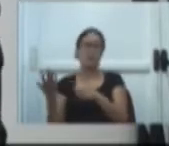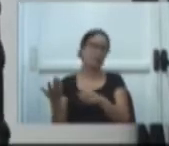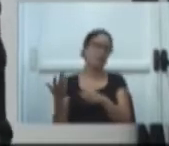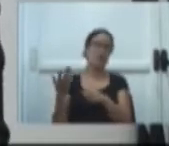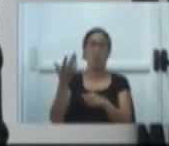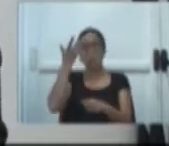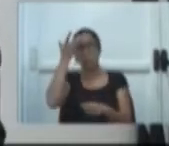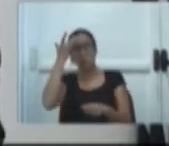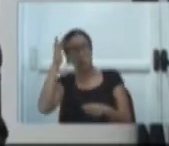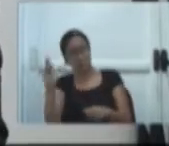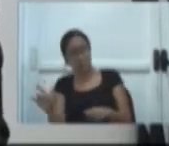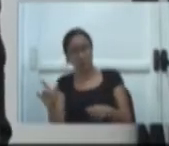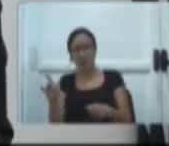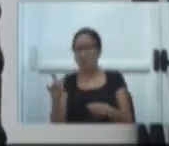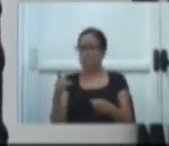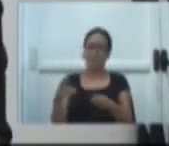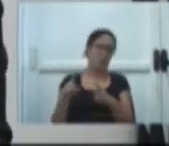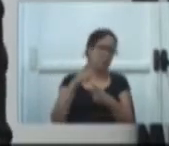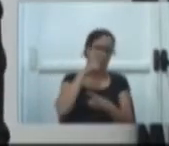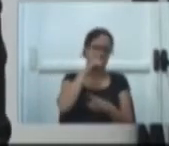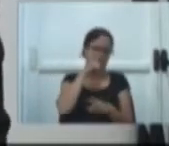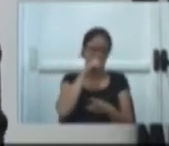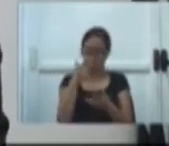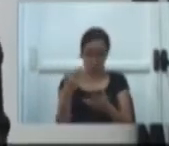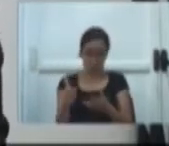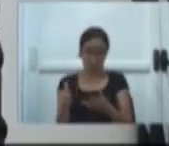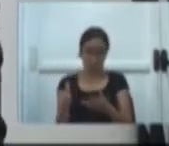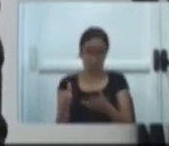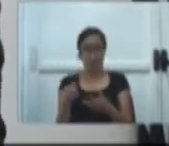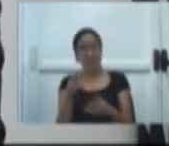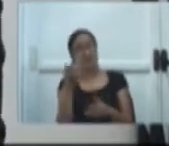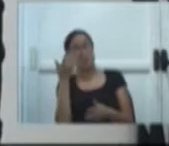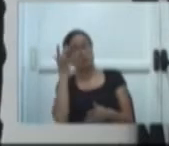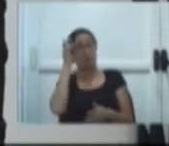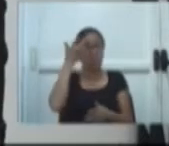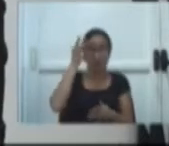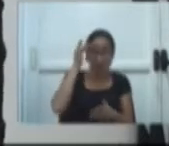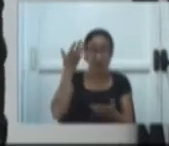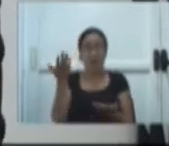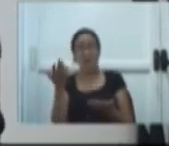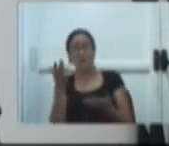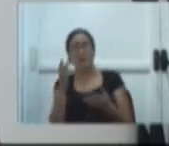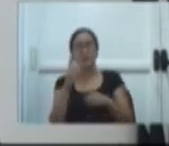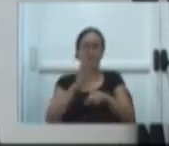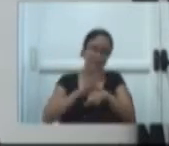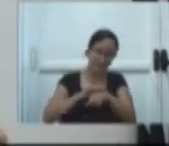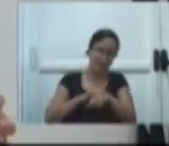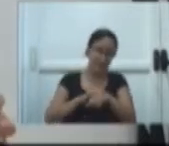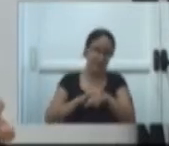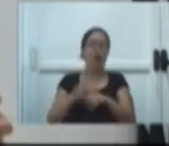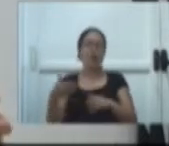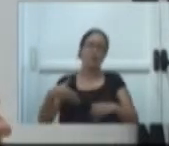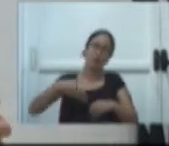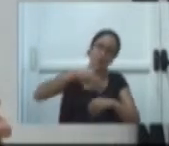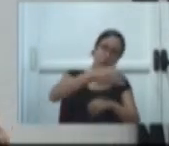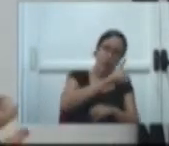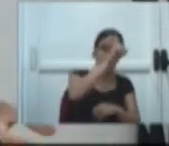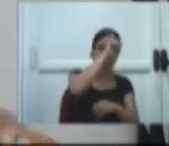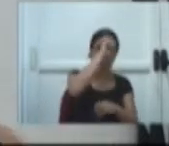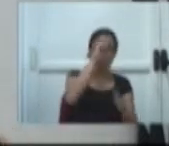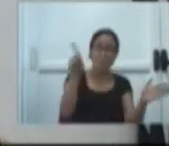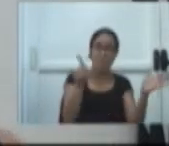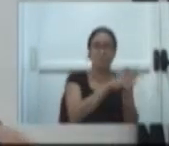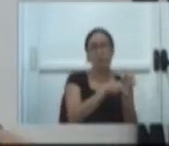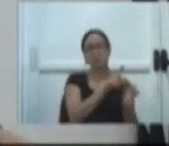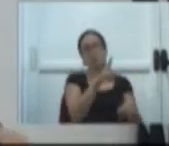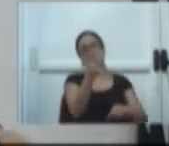seriam cardíacos, pessoas idosas, crianças, as outras pessoas devem sim se dirigir a lá. O que aconteceu no